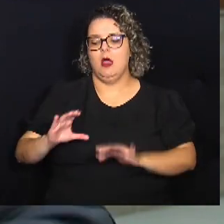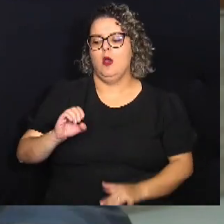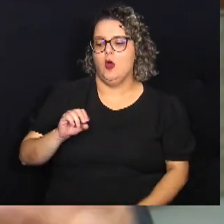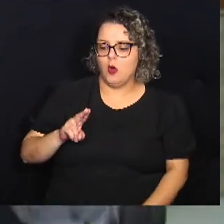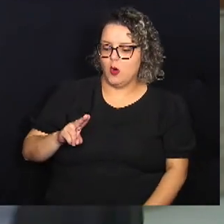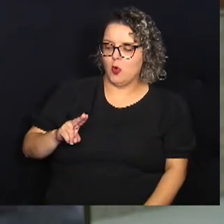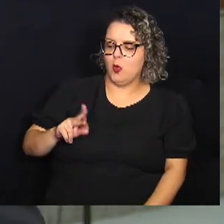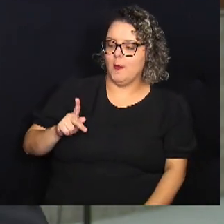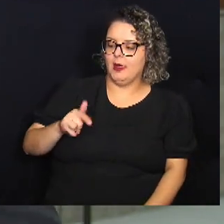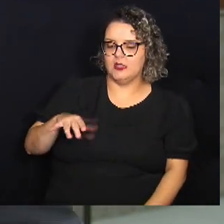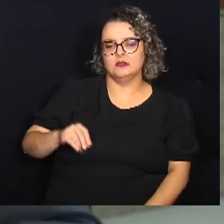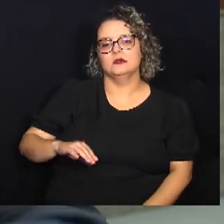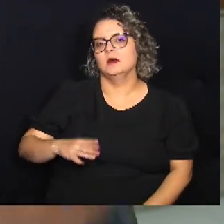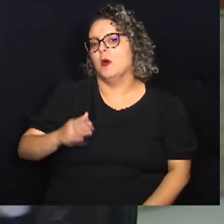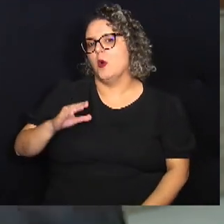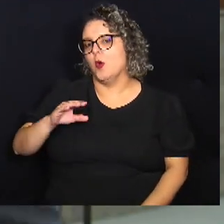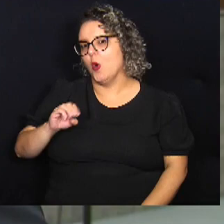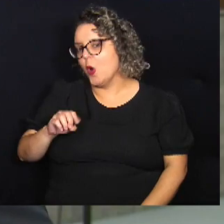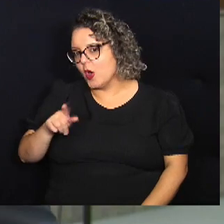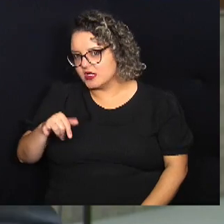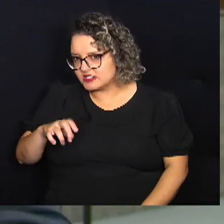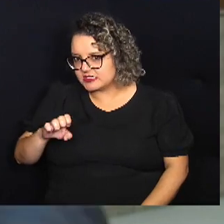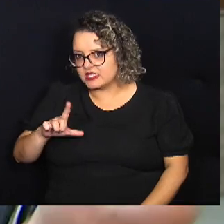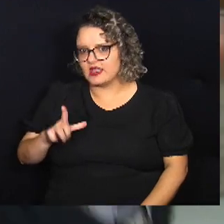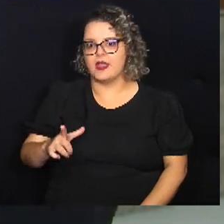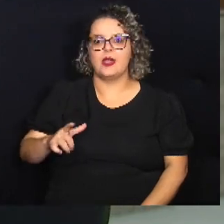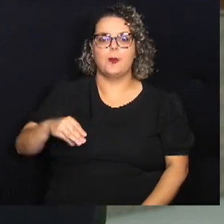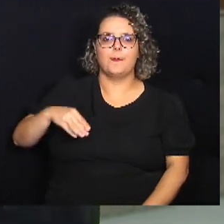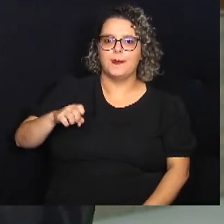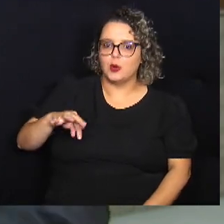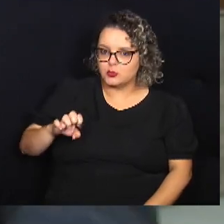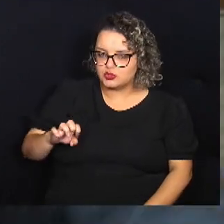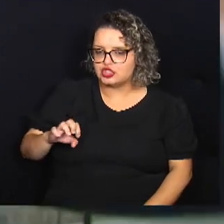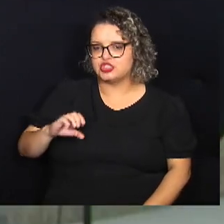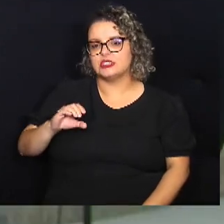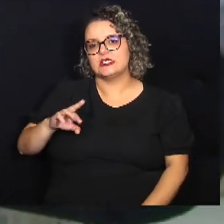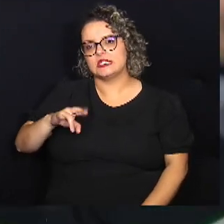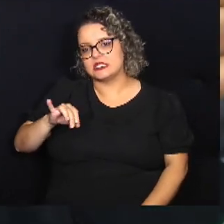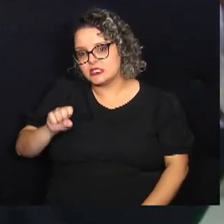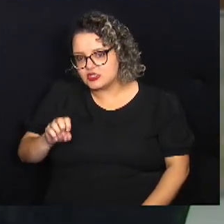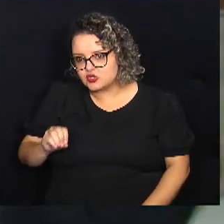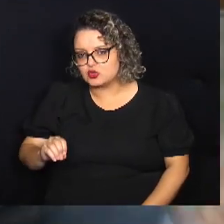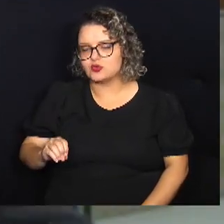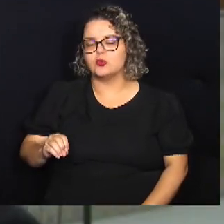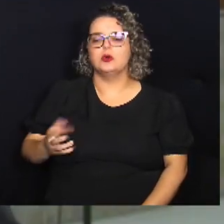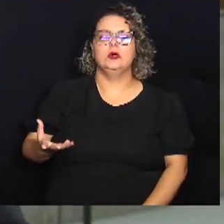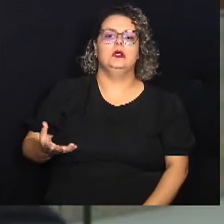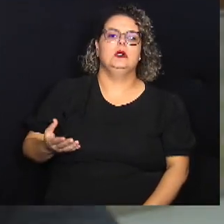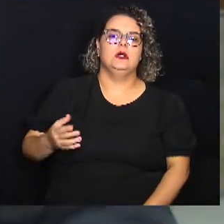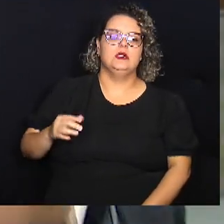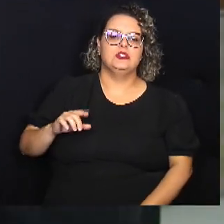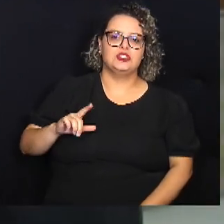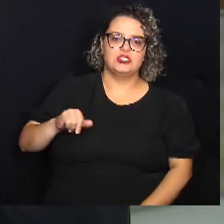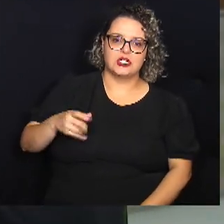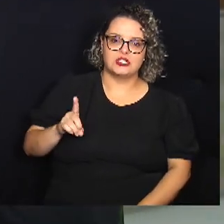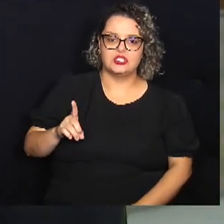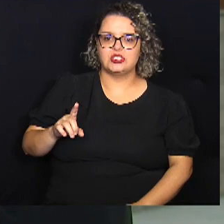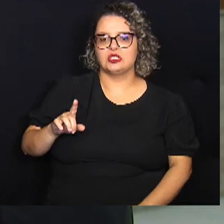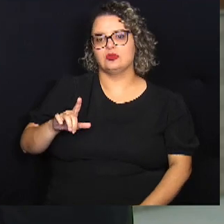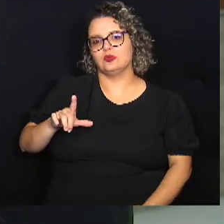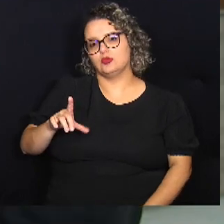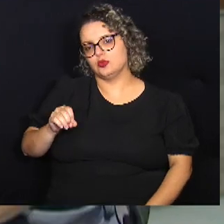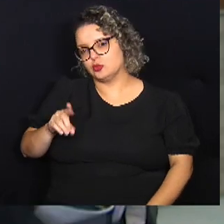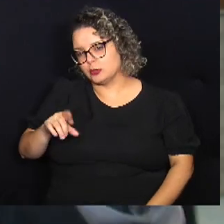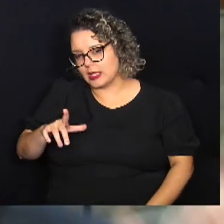Parque Osiel, o Jardim Monte Cristo, o Jardim do Lago, e foi se estendendo na região do Taubaté, do São José.